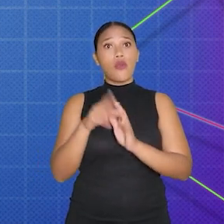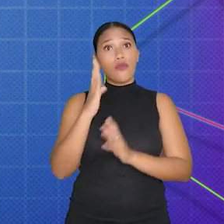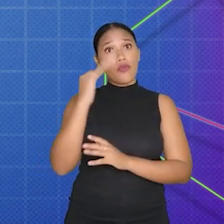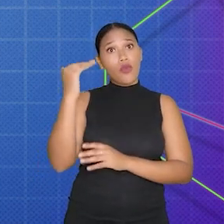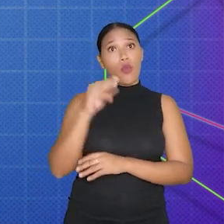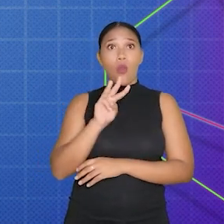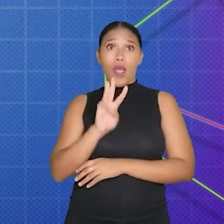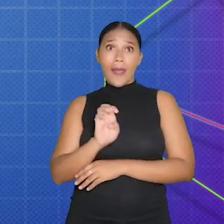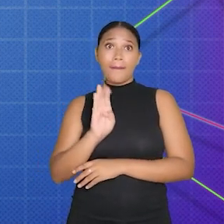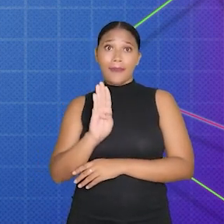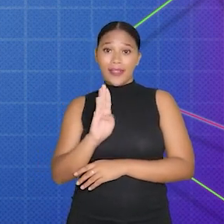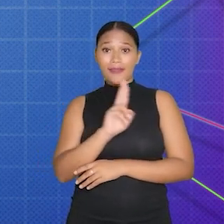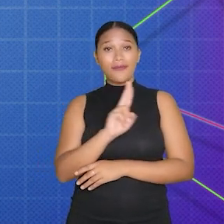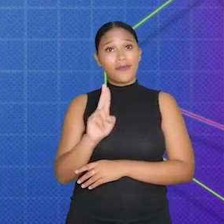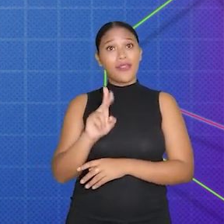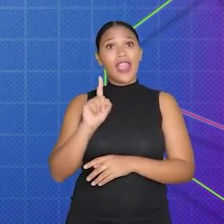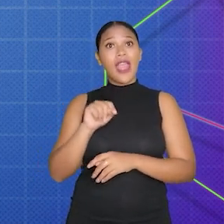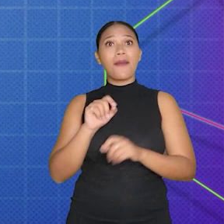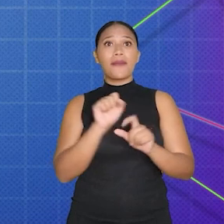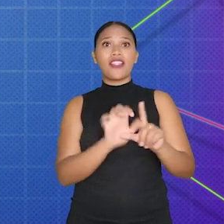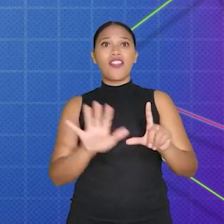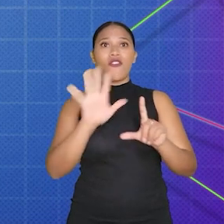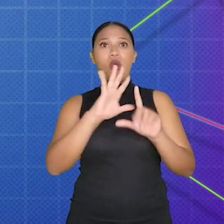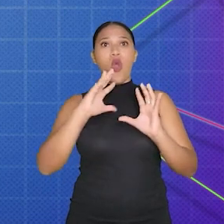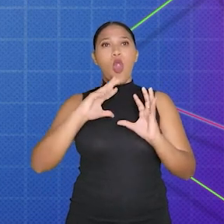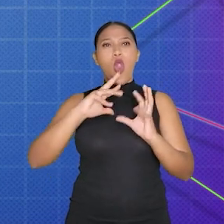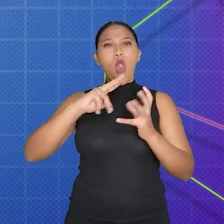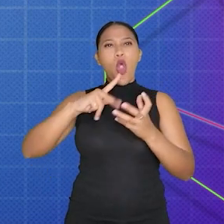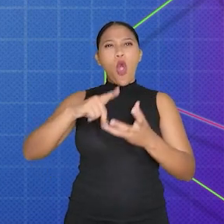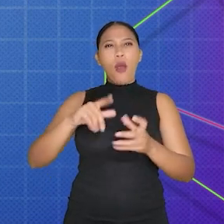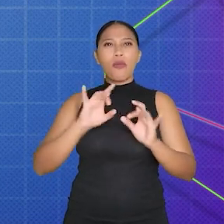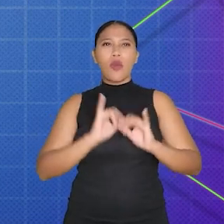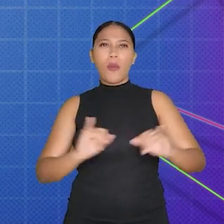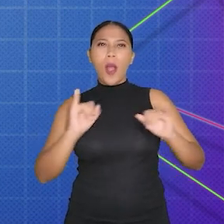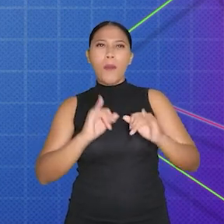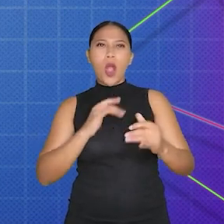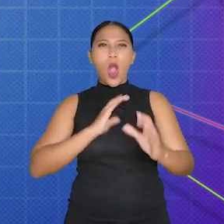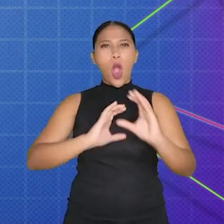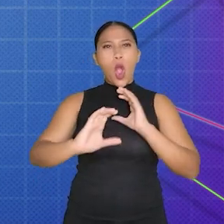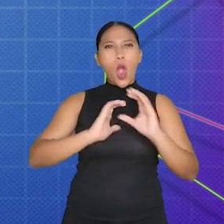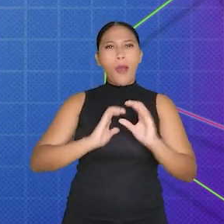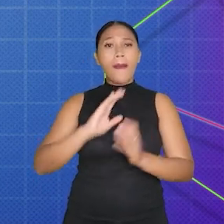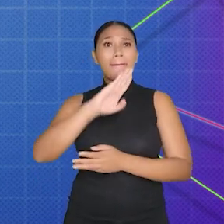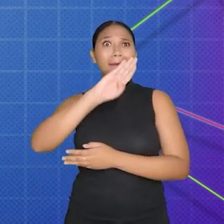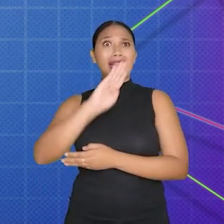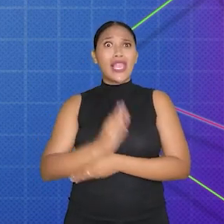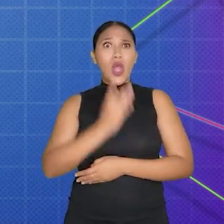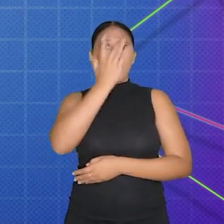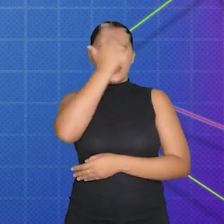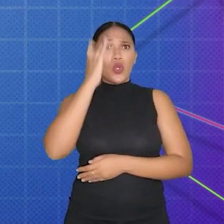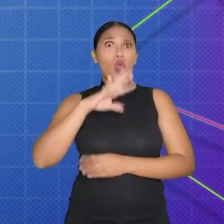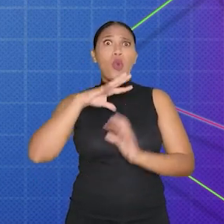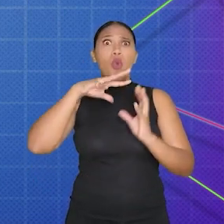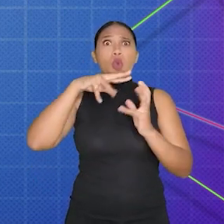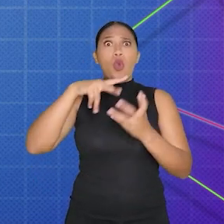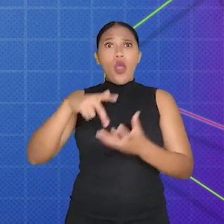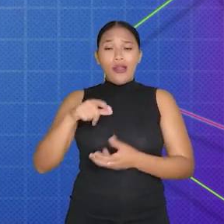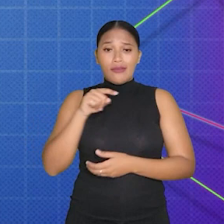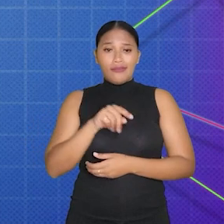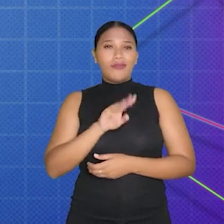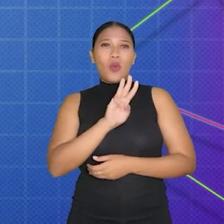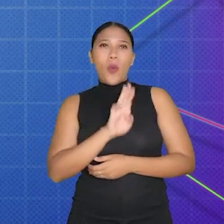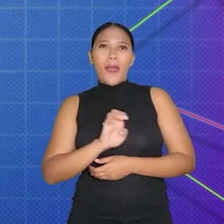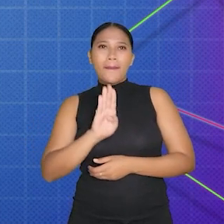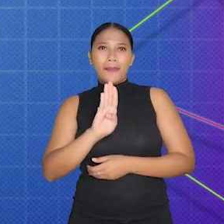Wide Web, também conhecida como Web, é uma plataforma global de informações e comunicação, que conecta bilhões de pessoas em todo o